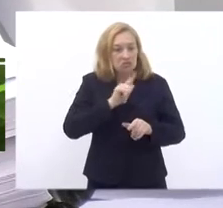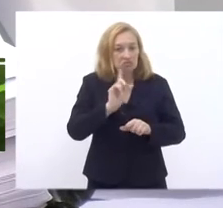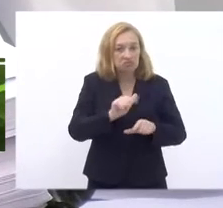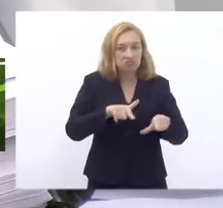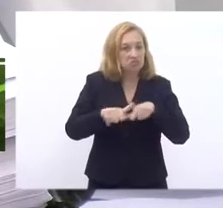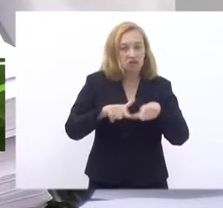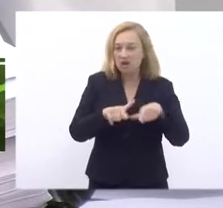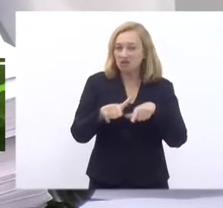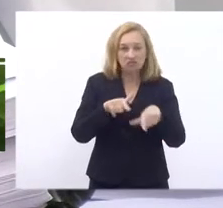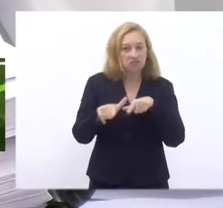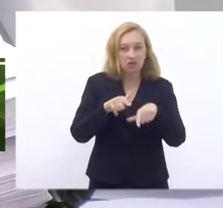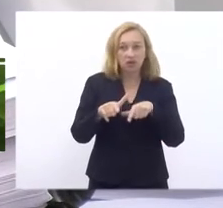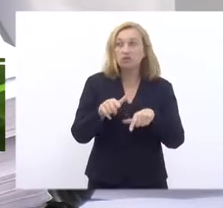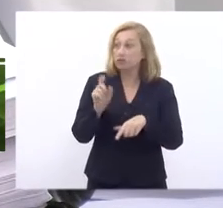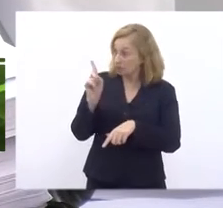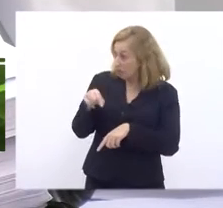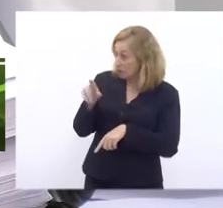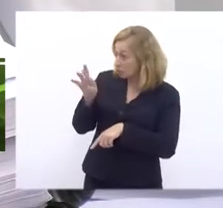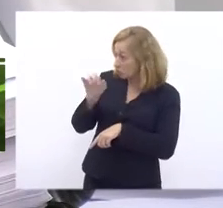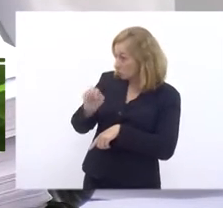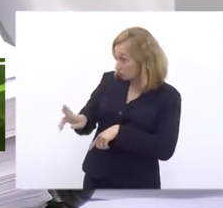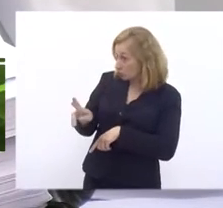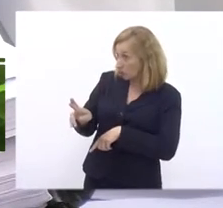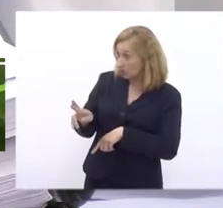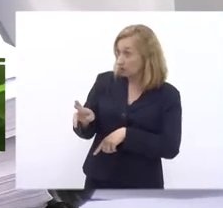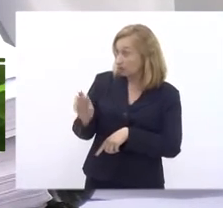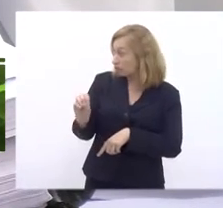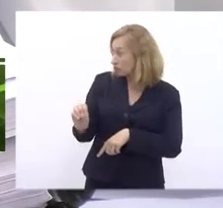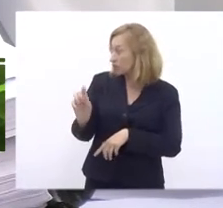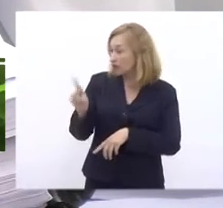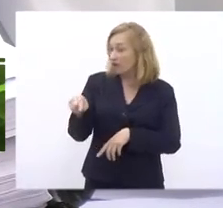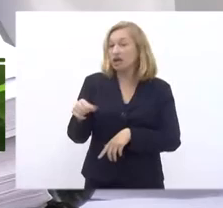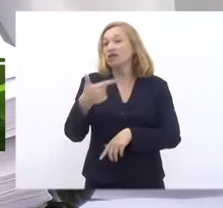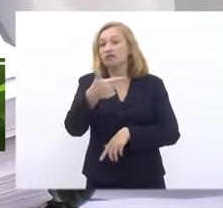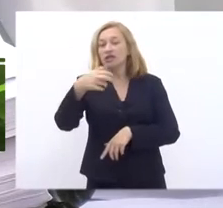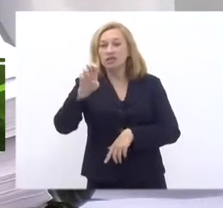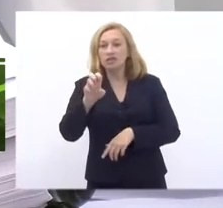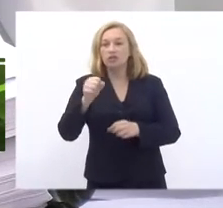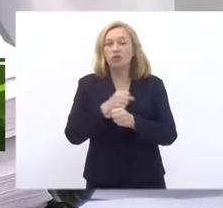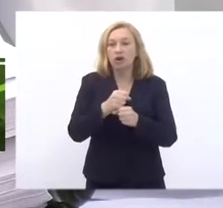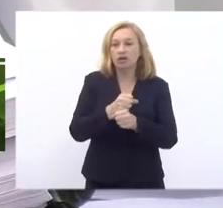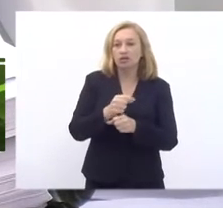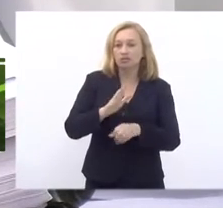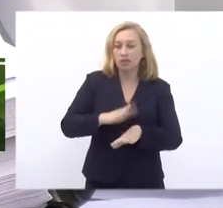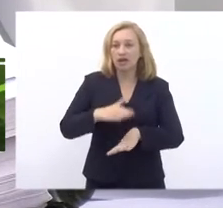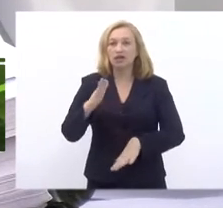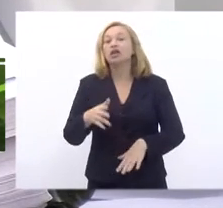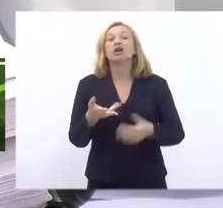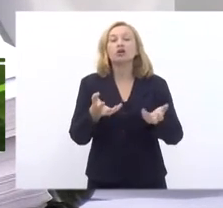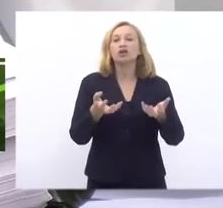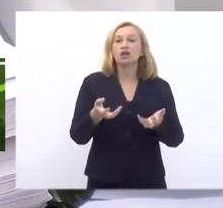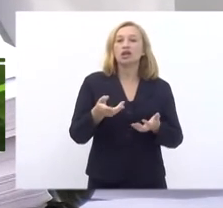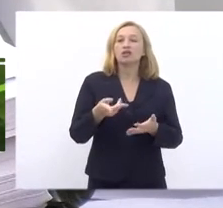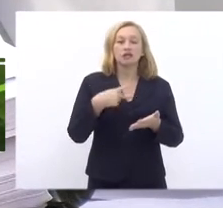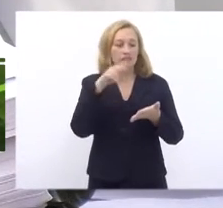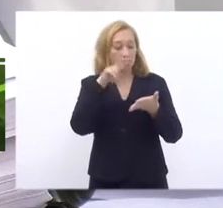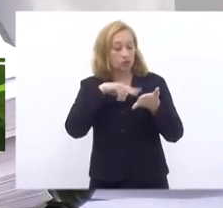Né, doutor Eduardo, defensor? A população reclama. Aí prorroga por mais de 25 anos. Aí eu queria fazer a leitura